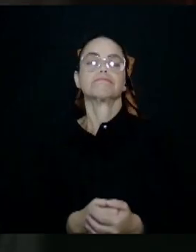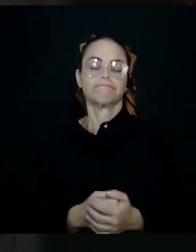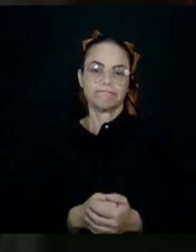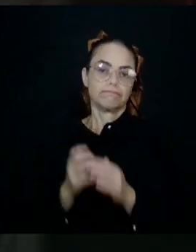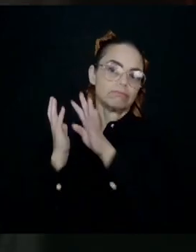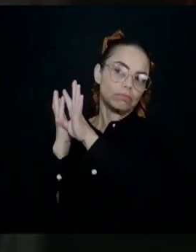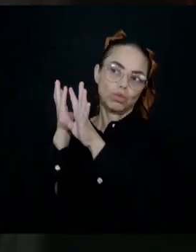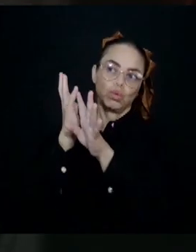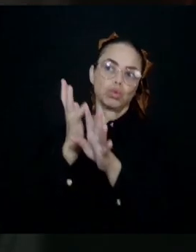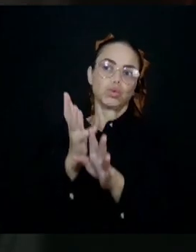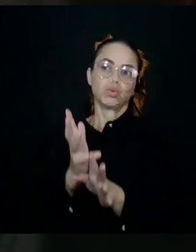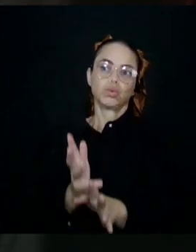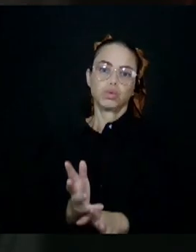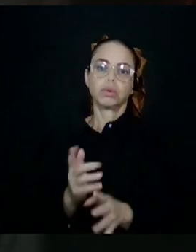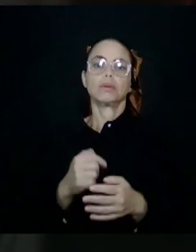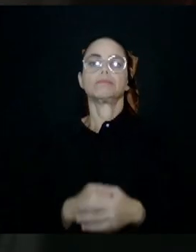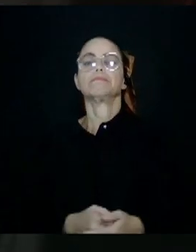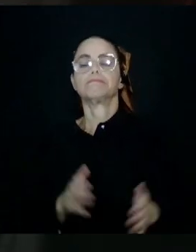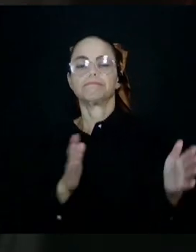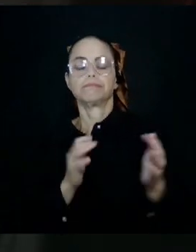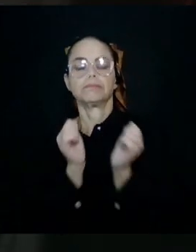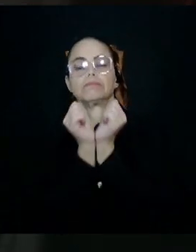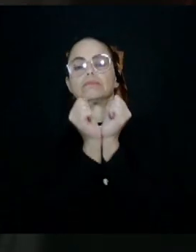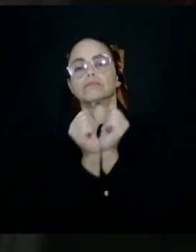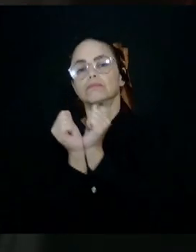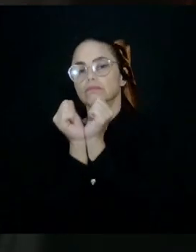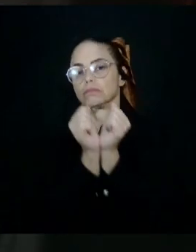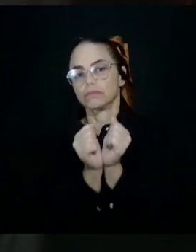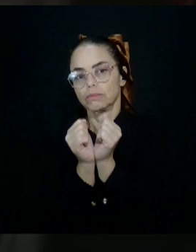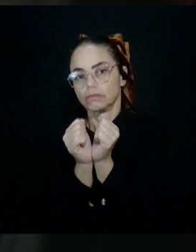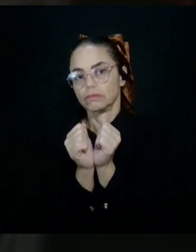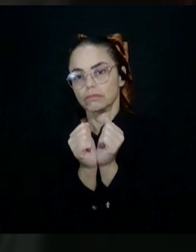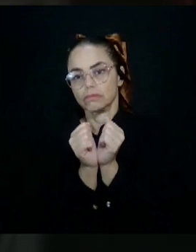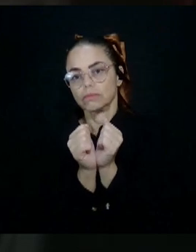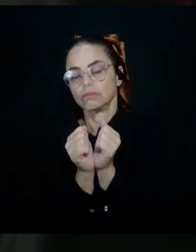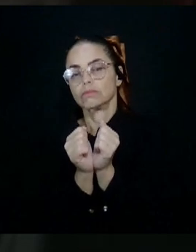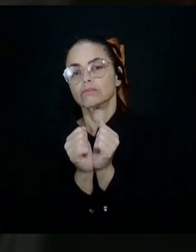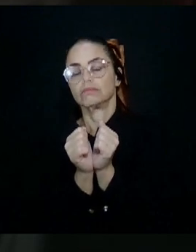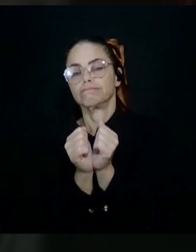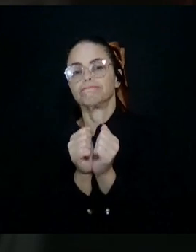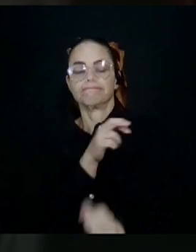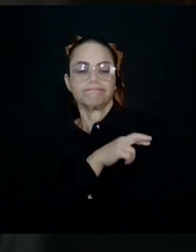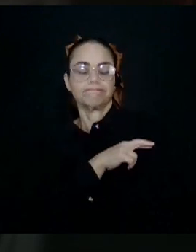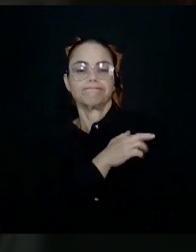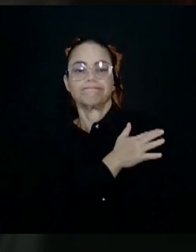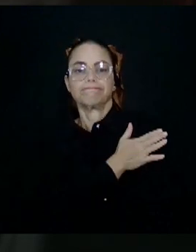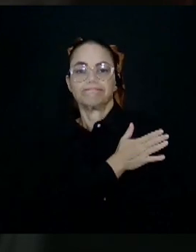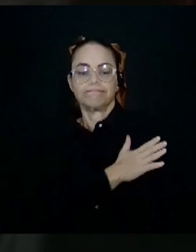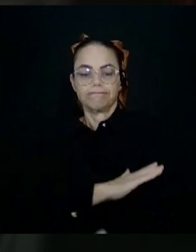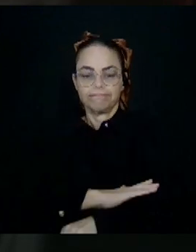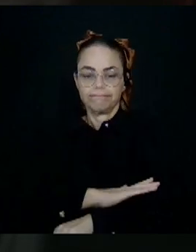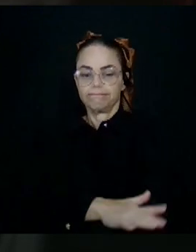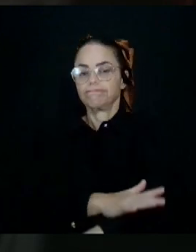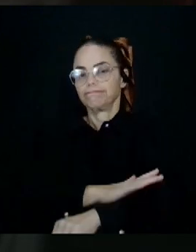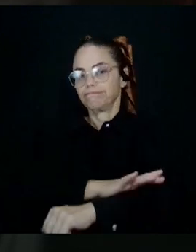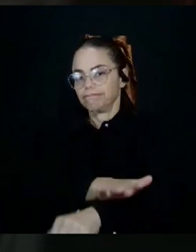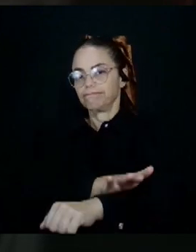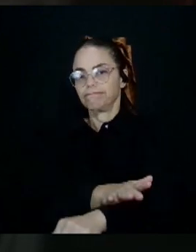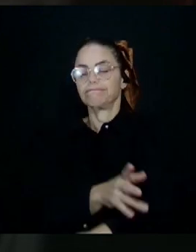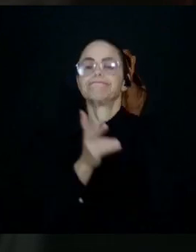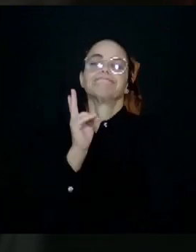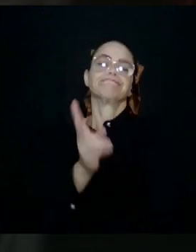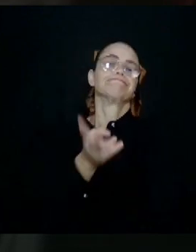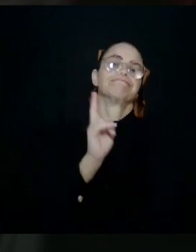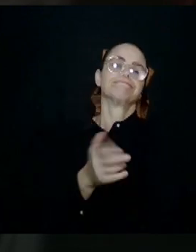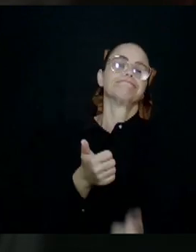né, do período escravagista, e o racismo estrutural insiste em manter vivo ainda até hoje.